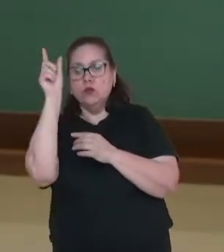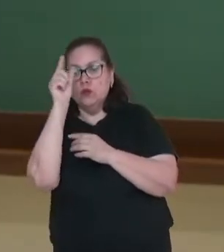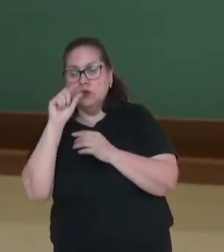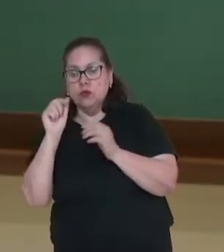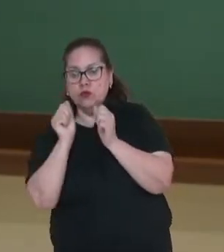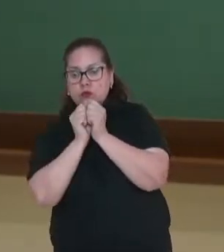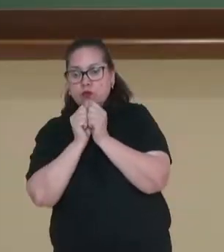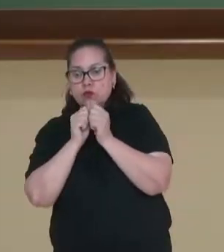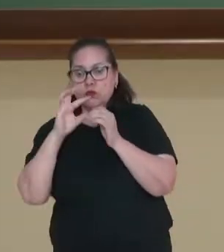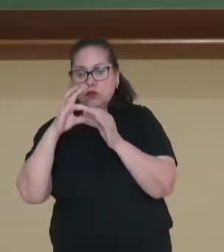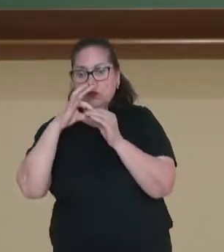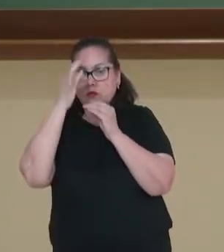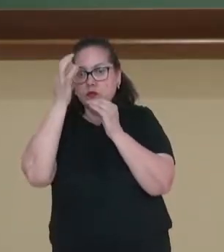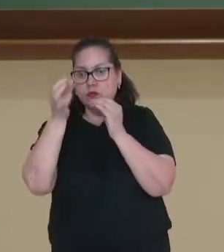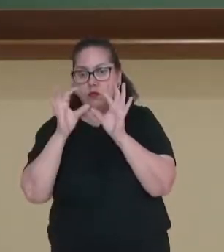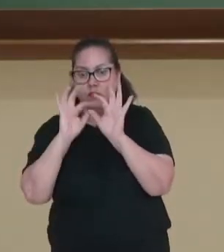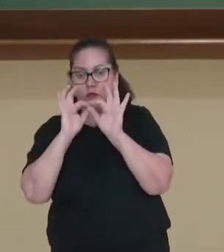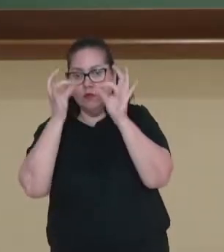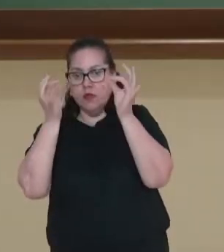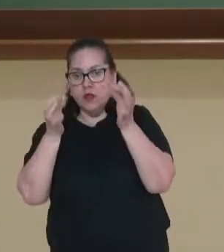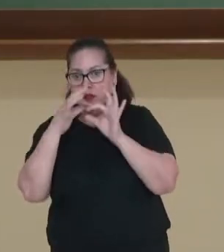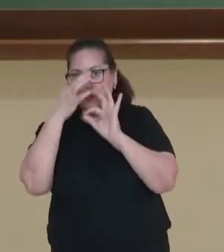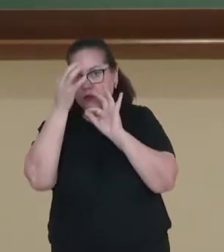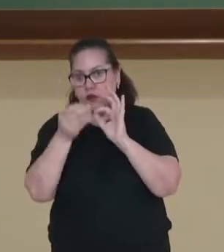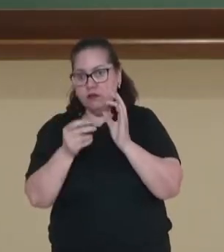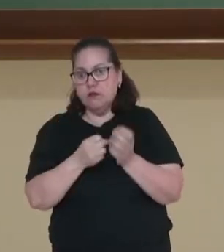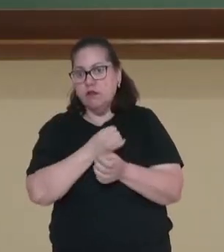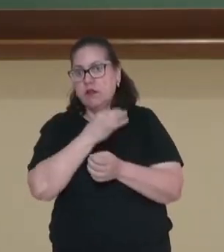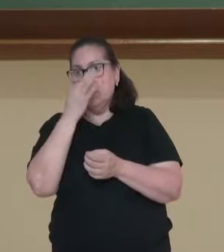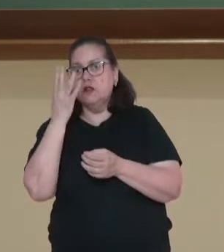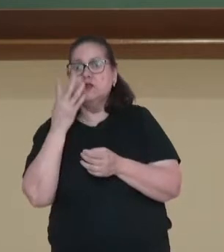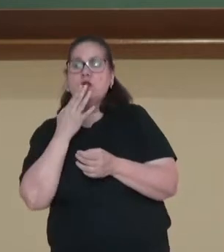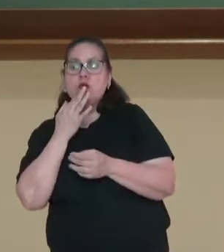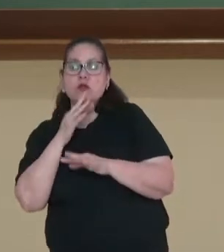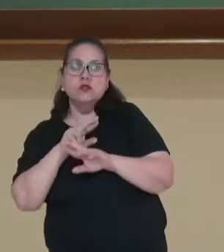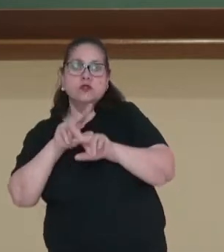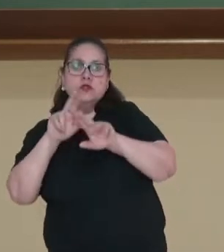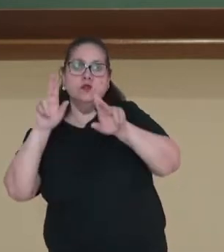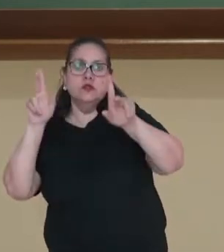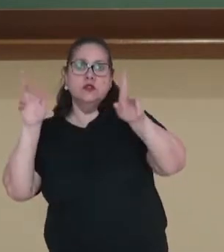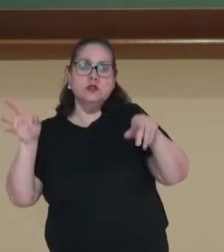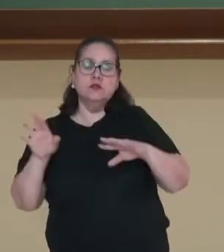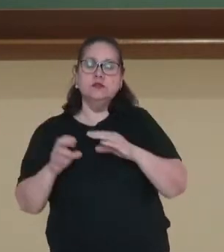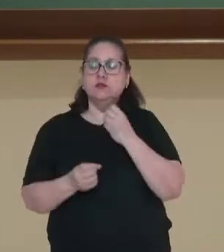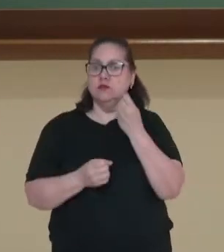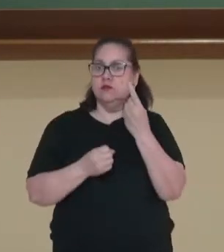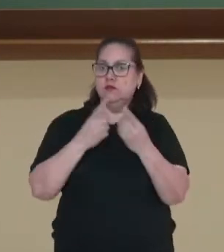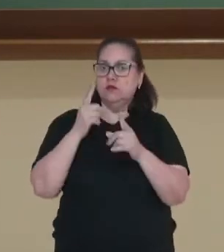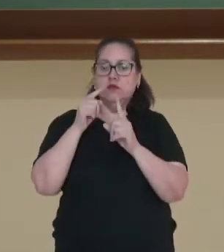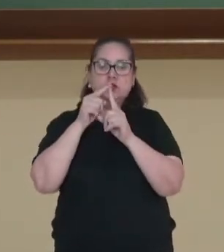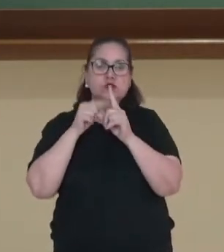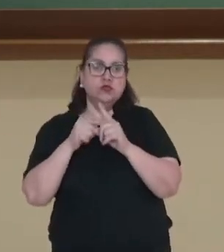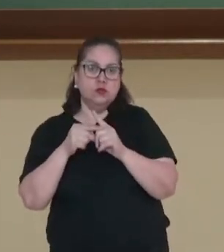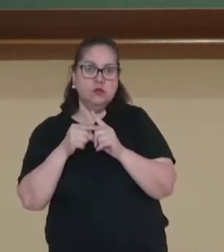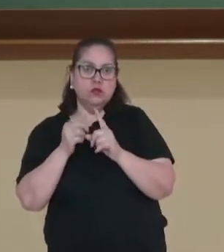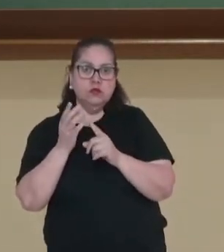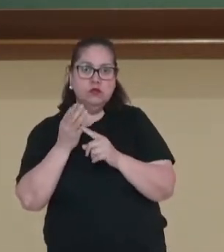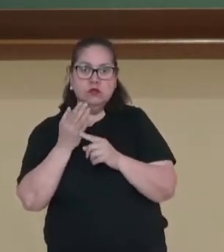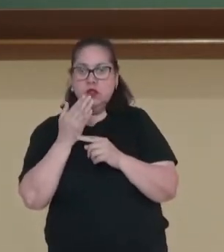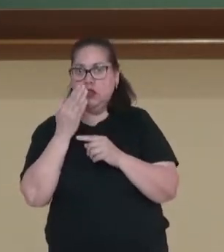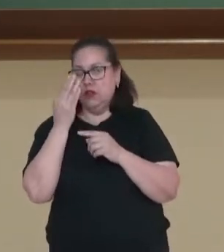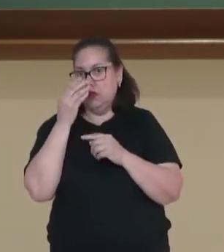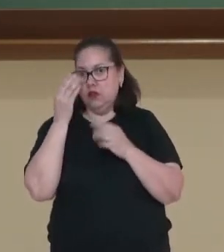de pétalas de uma flor, que daí vão ter várias cores diferentes, né? Dependendo de que tipo de animal, por exemplo, ela